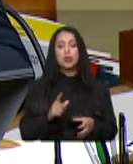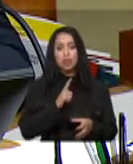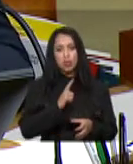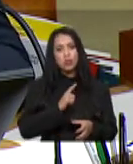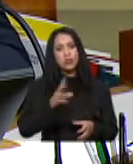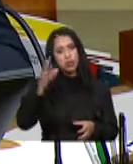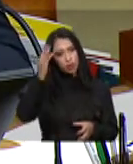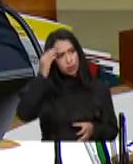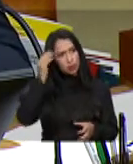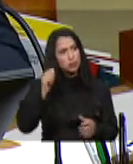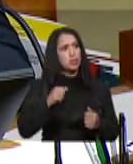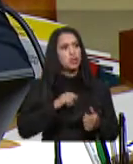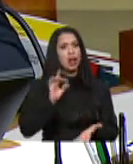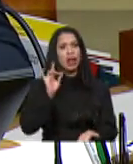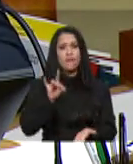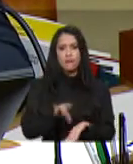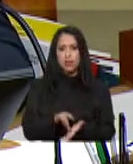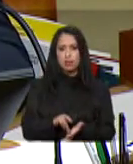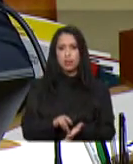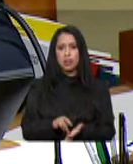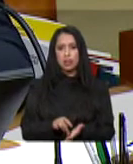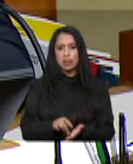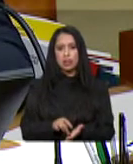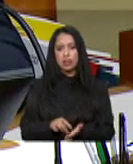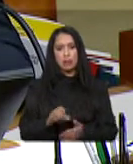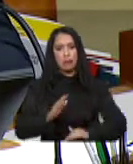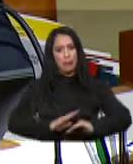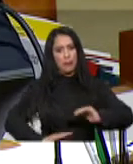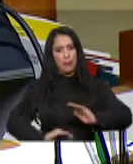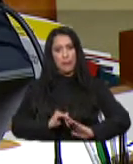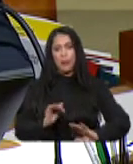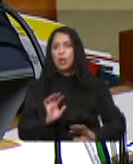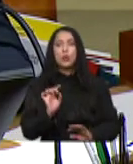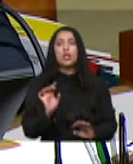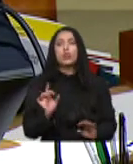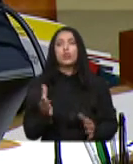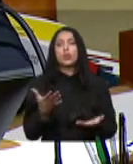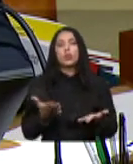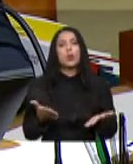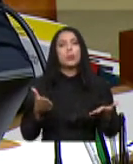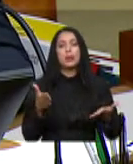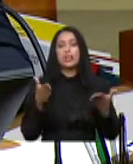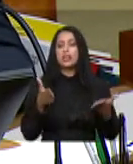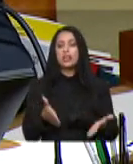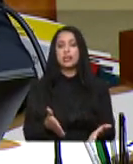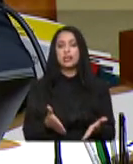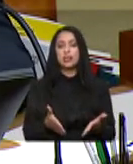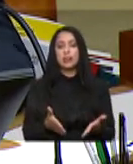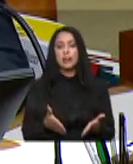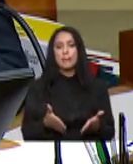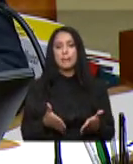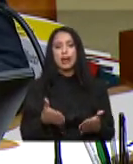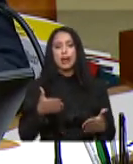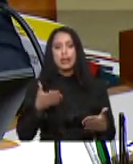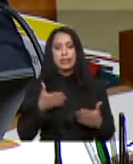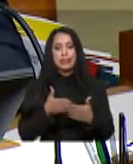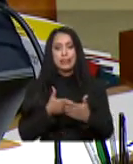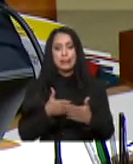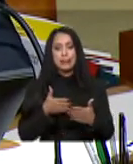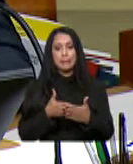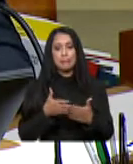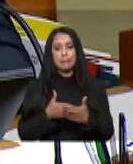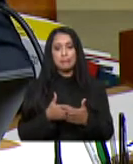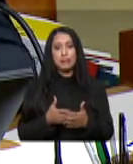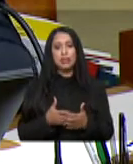pela eficiência. Não é uma participação a tal ponto que iniba a